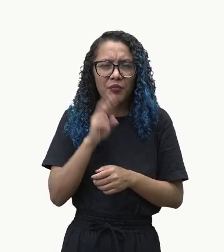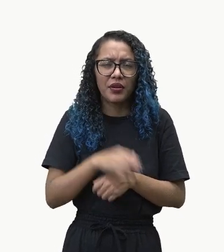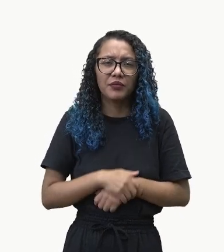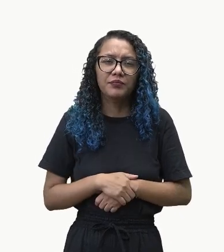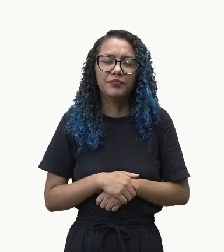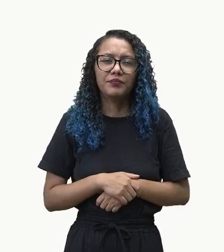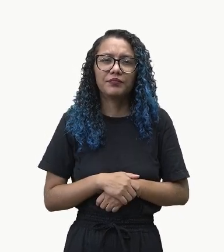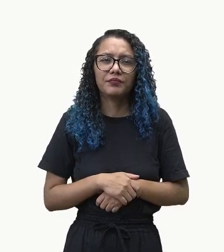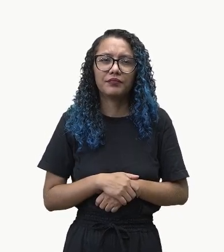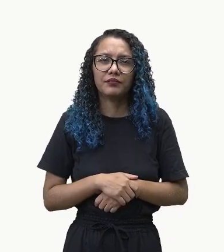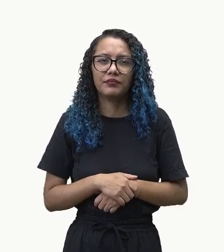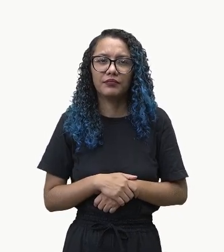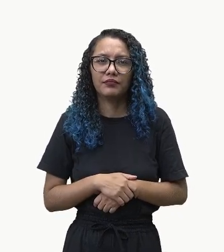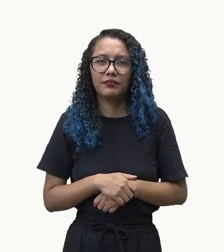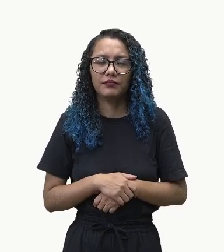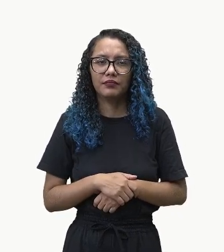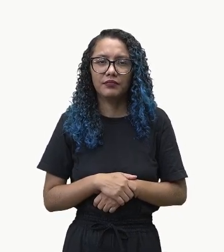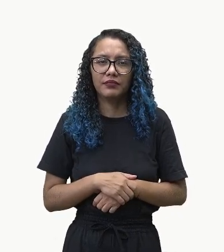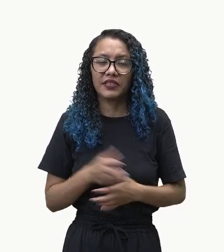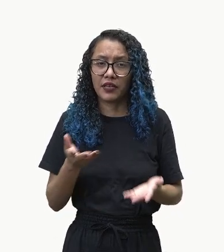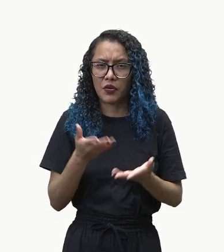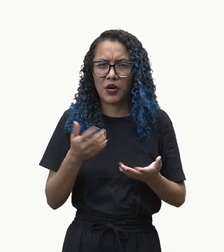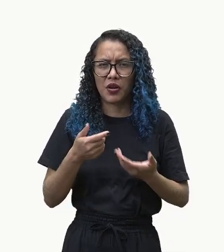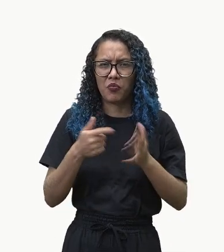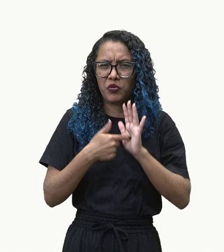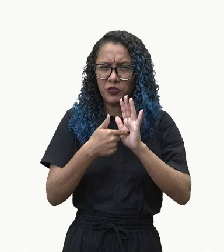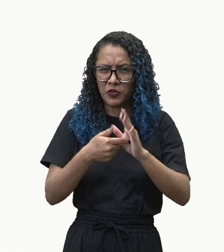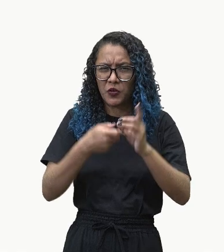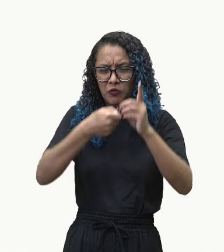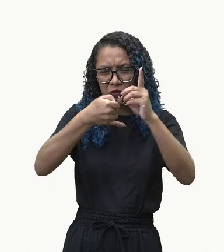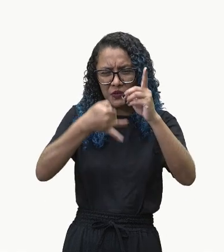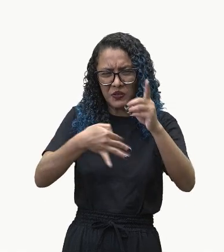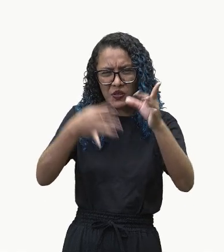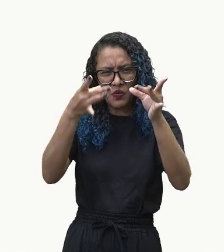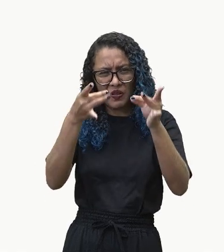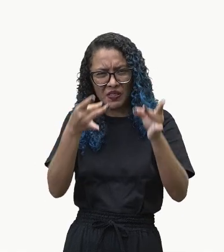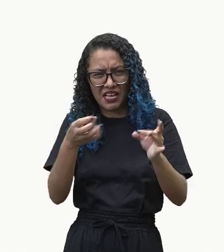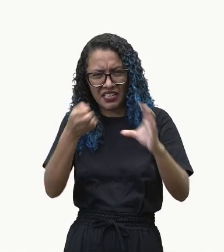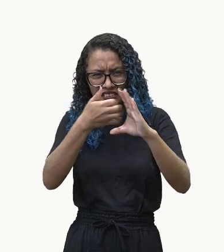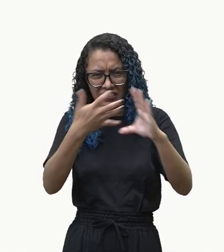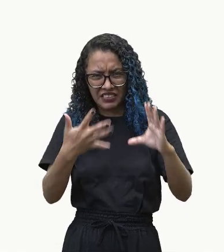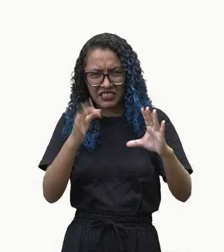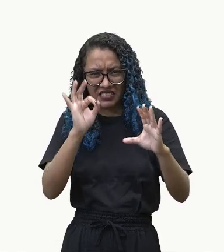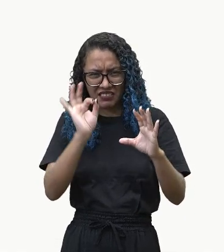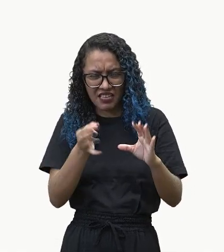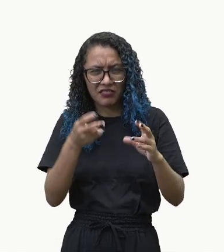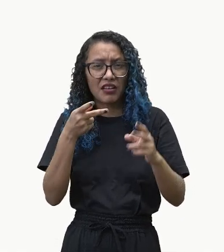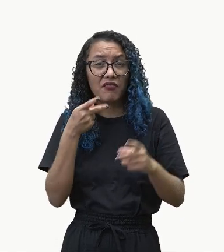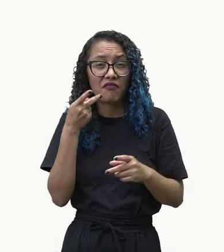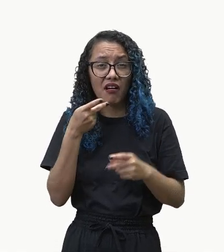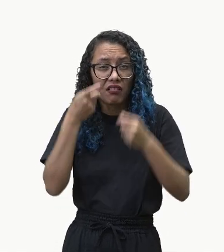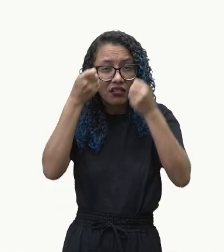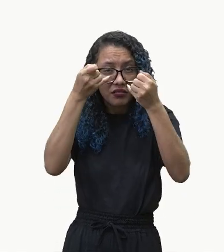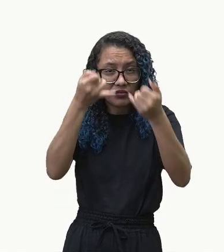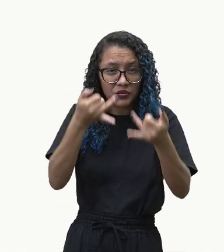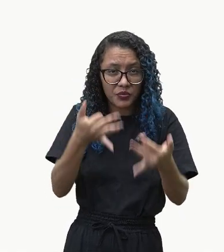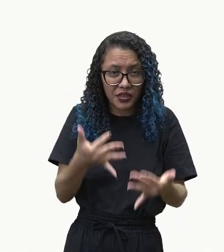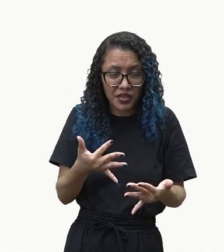começou a descrever toda aquela imagem? Então, nós estávamos falando, ou seja, não